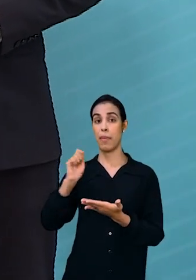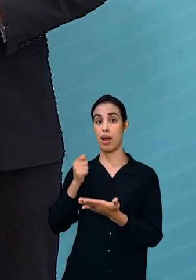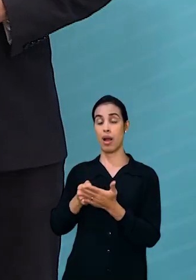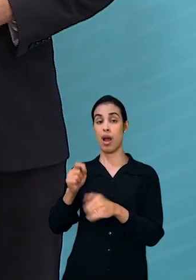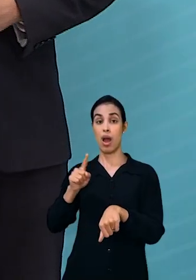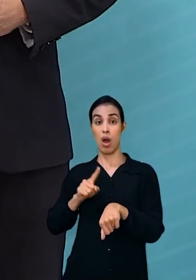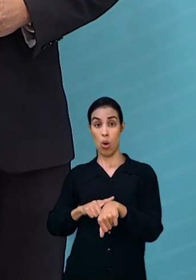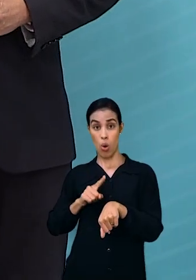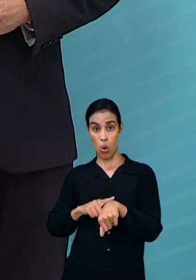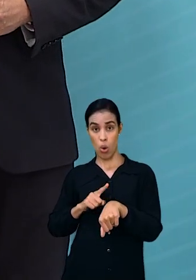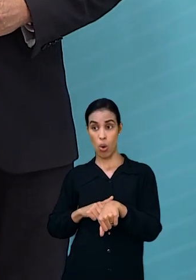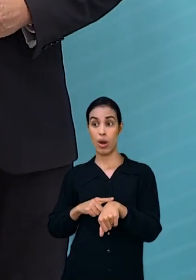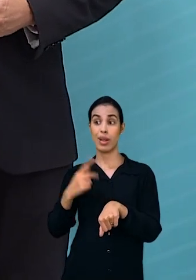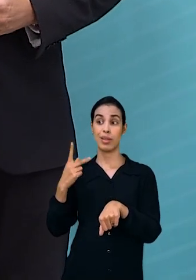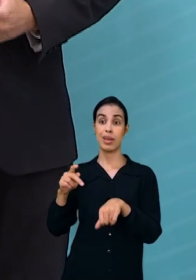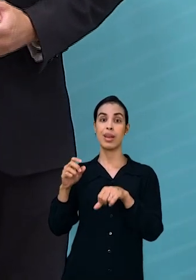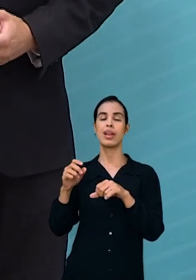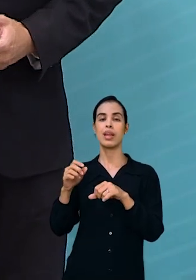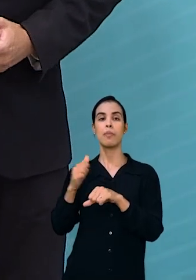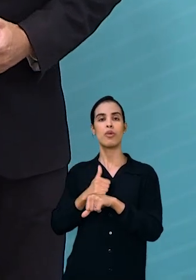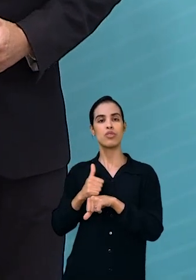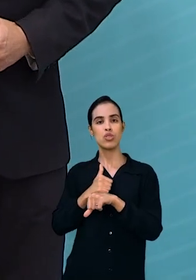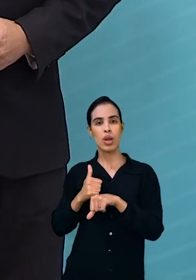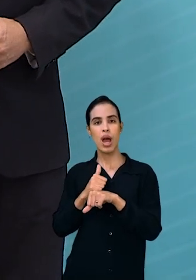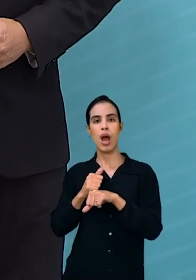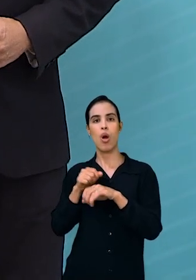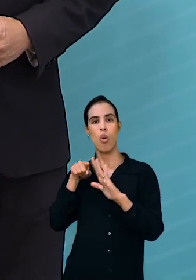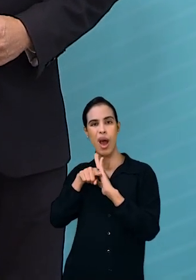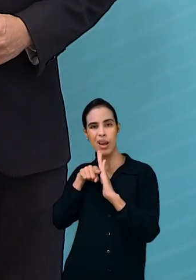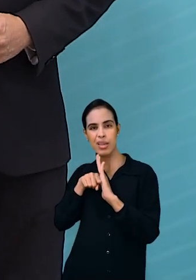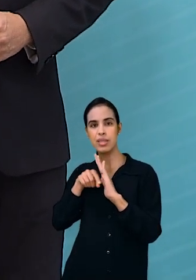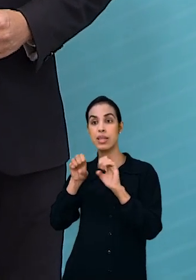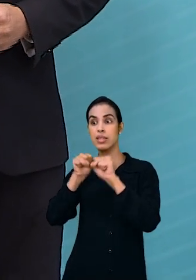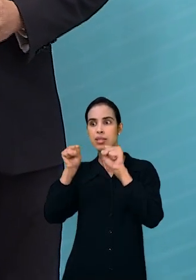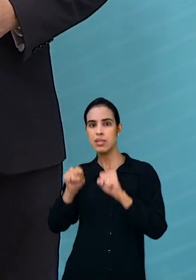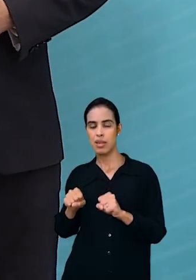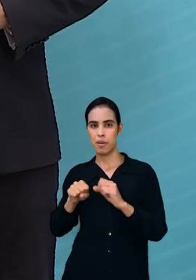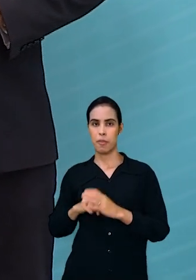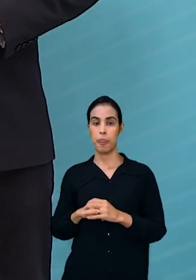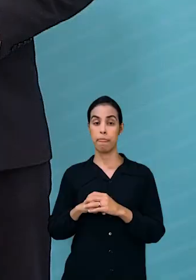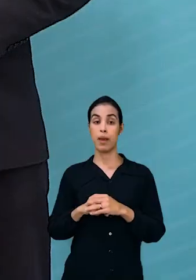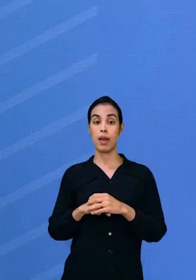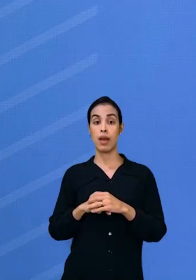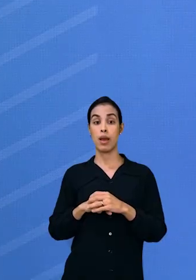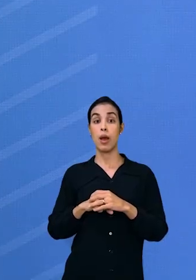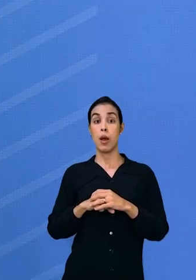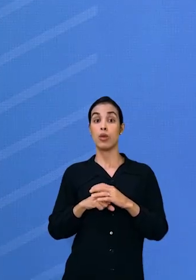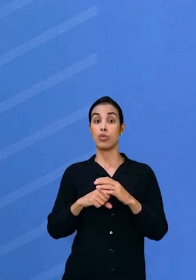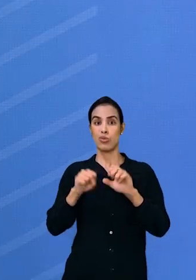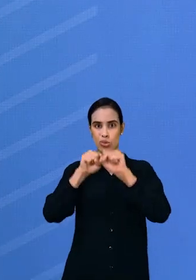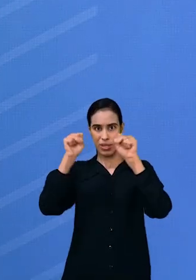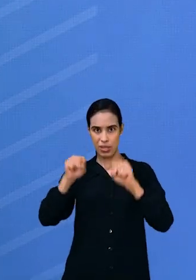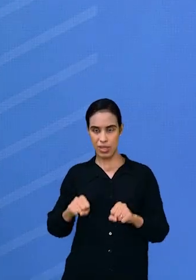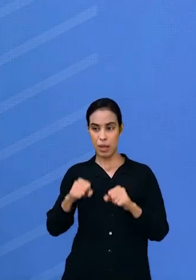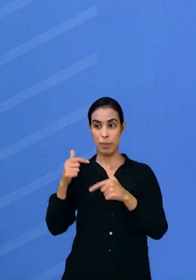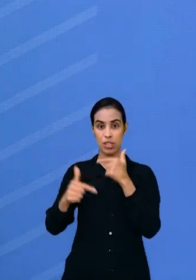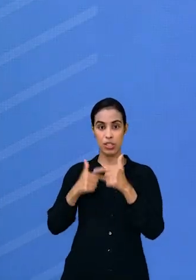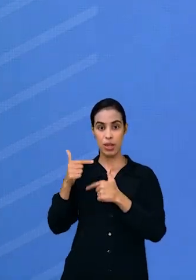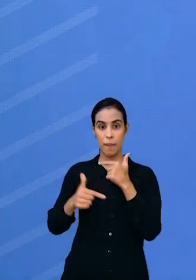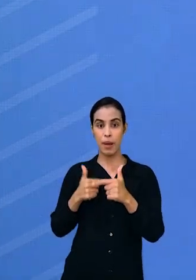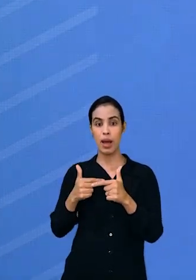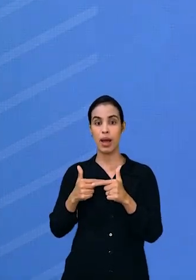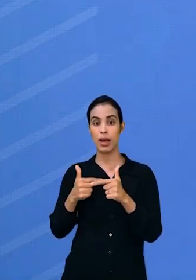banco vai ter de pagar pelas horas que um analista de sistemas permaneceu em regime de sobreaviso. Na escala de plantão e